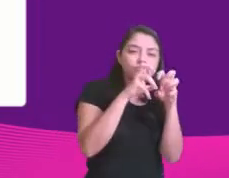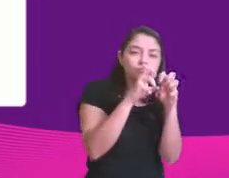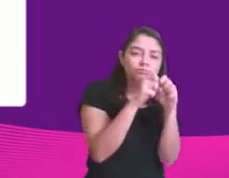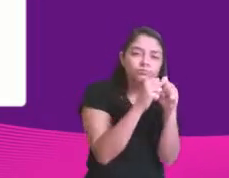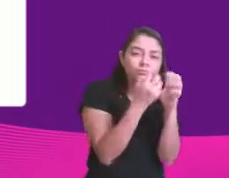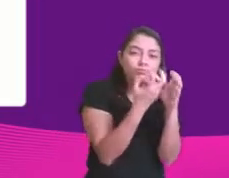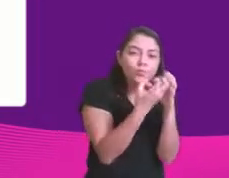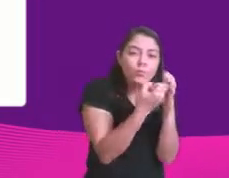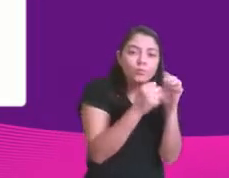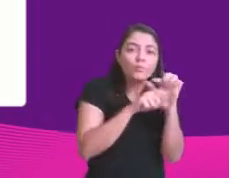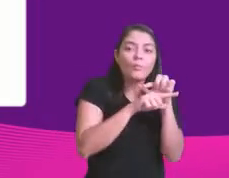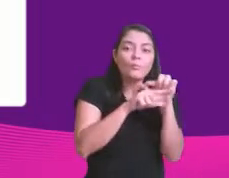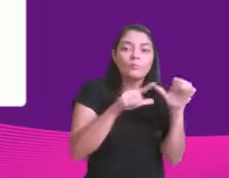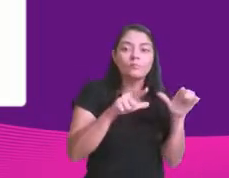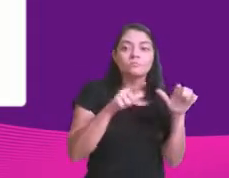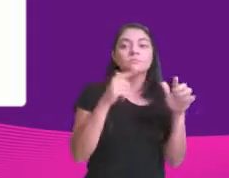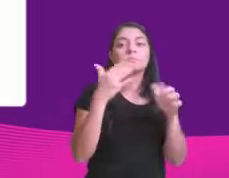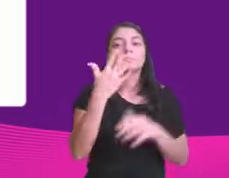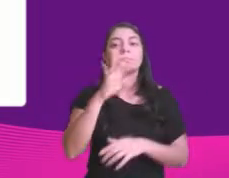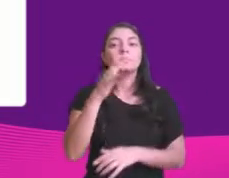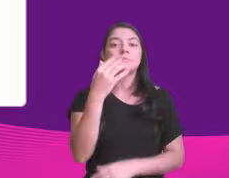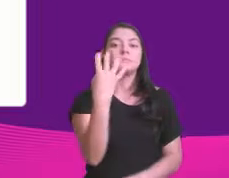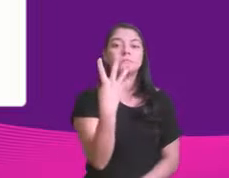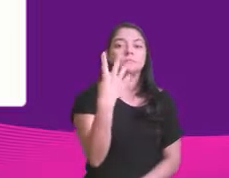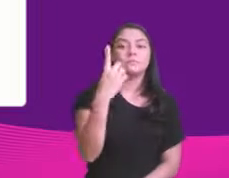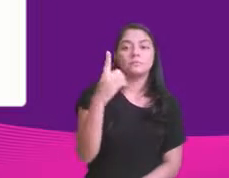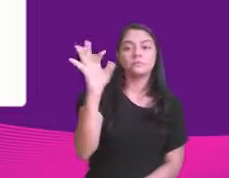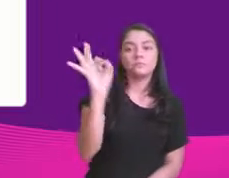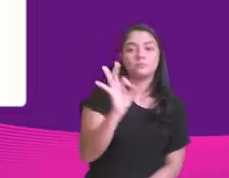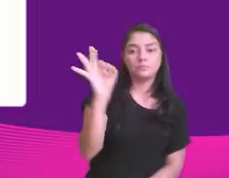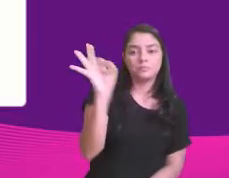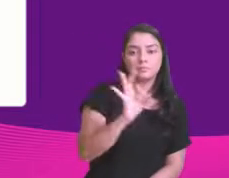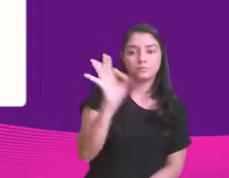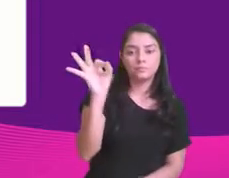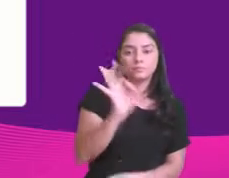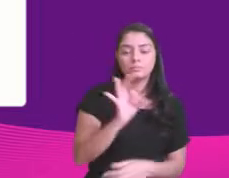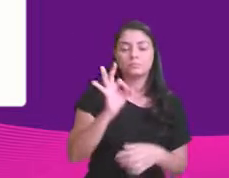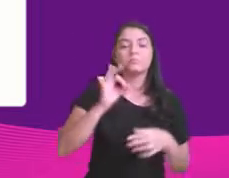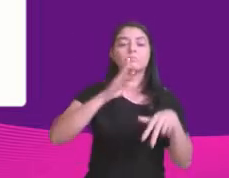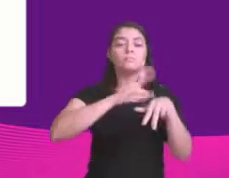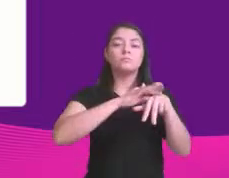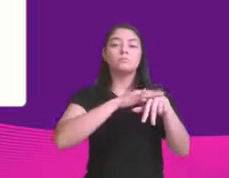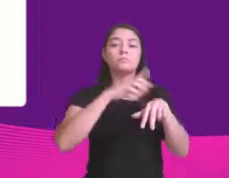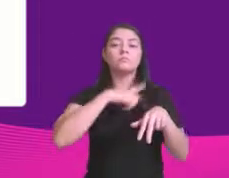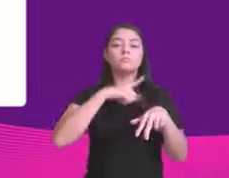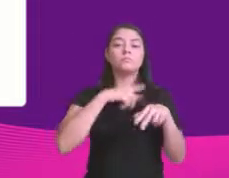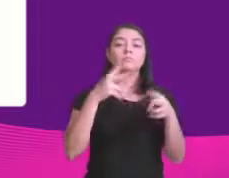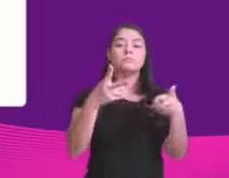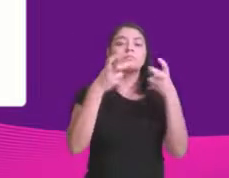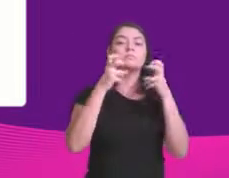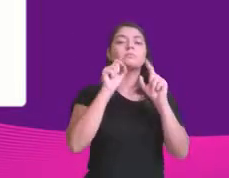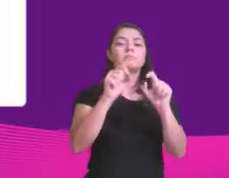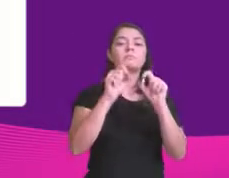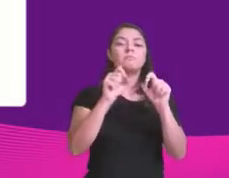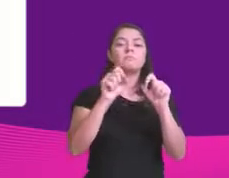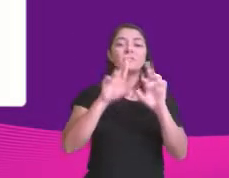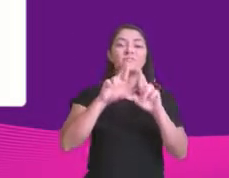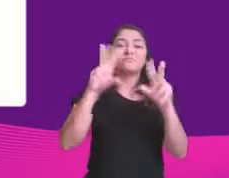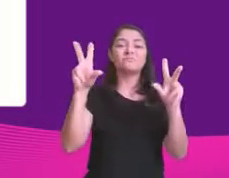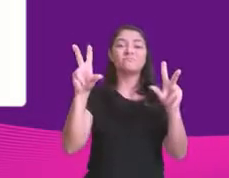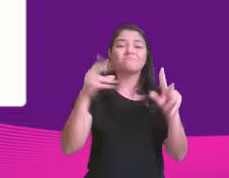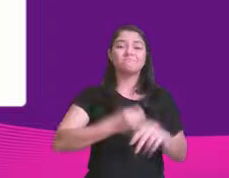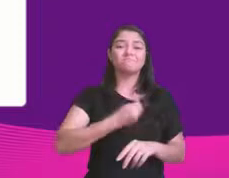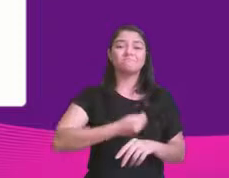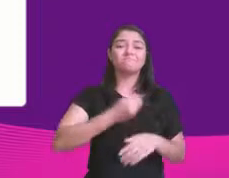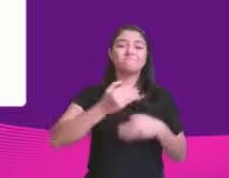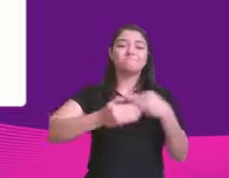do que 1 centímetro, então, nos 41% dessas pacientes tinham uma diferença de sobrevida importante. Então,